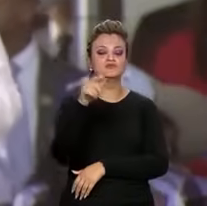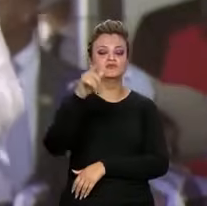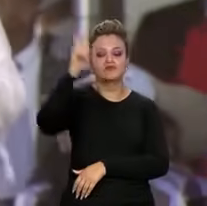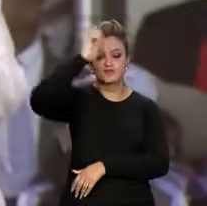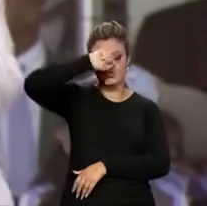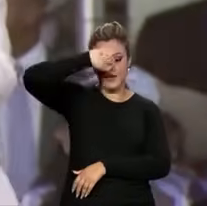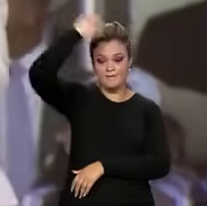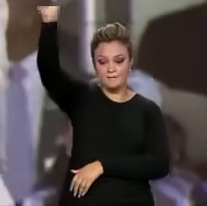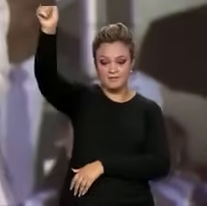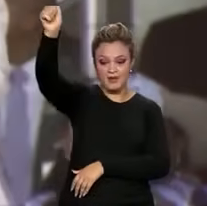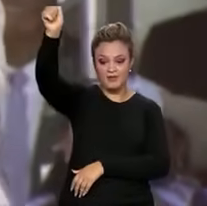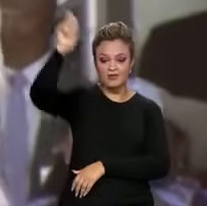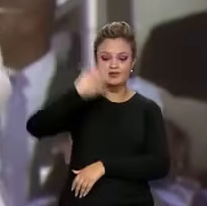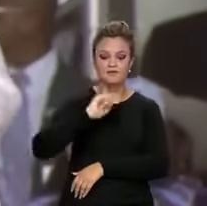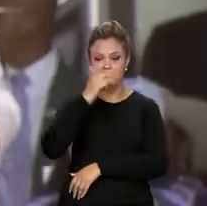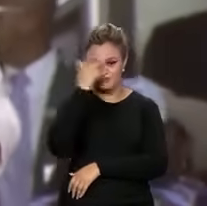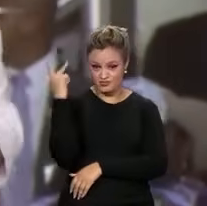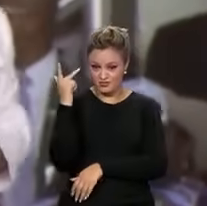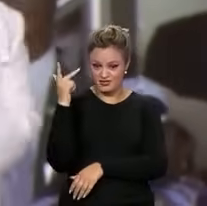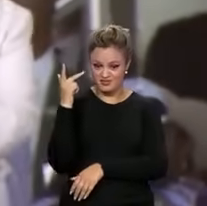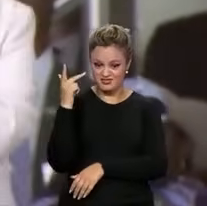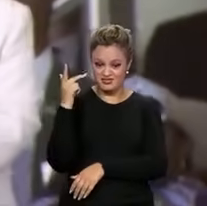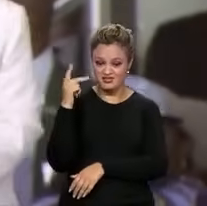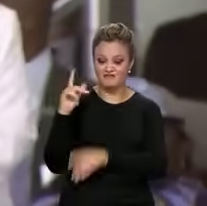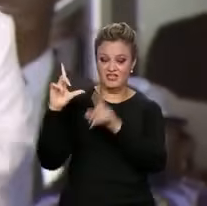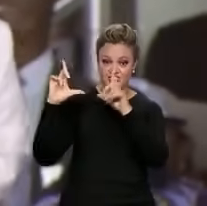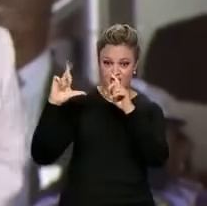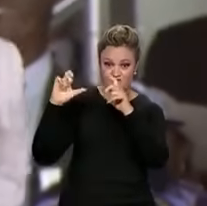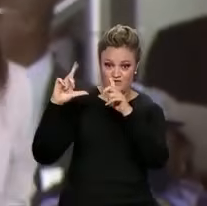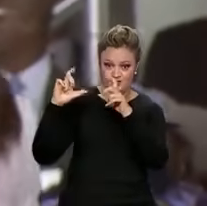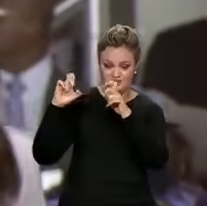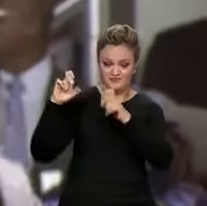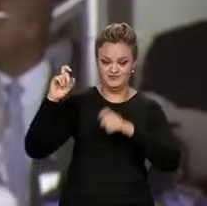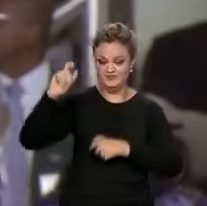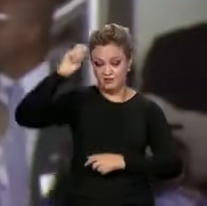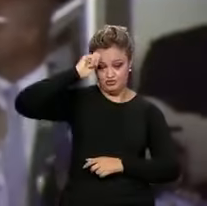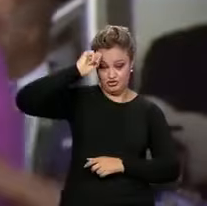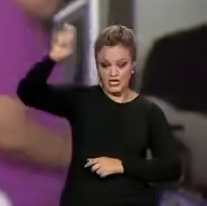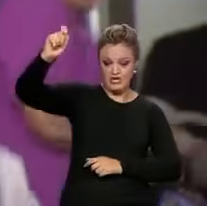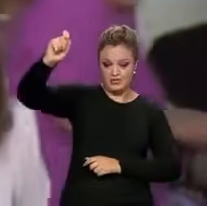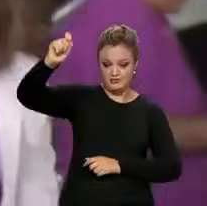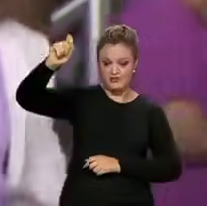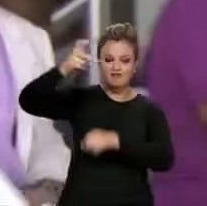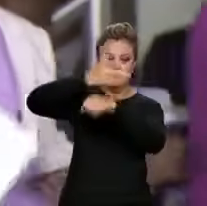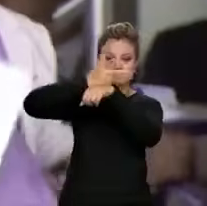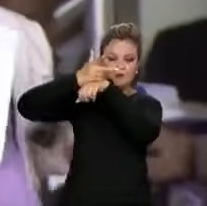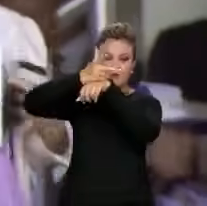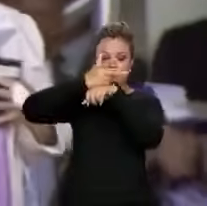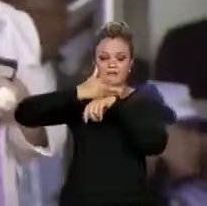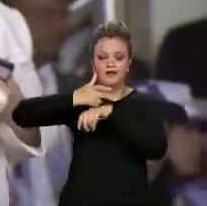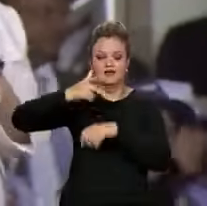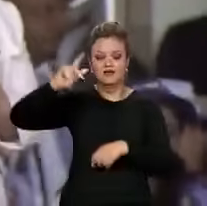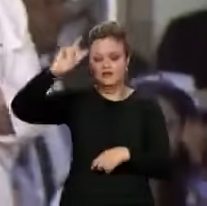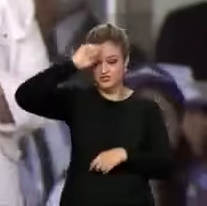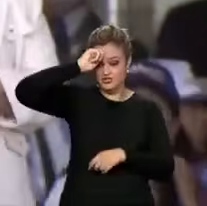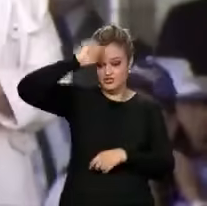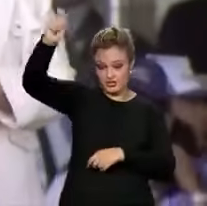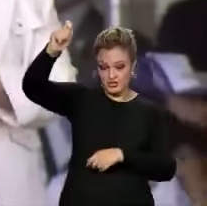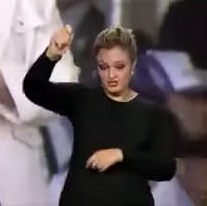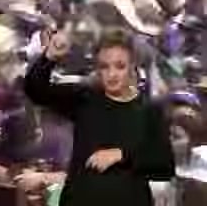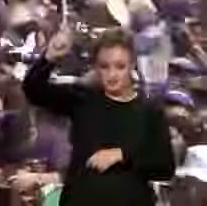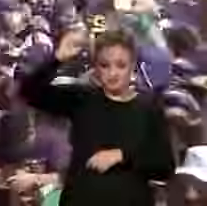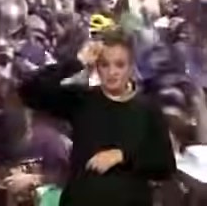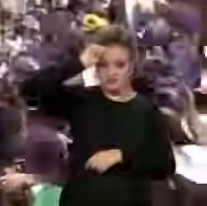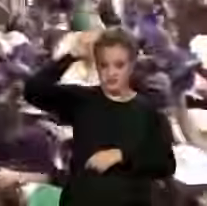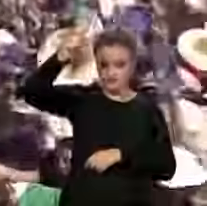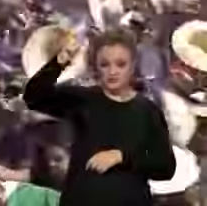o chapéu que o nosso sucessor do Lula vai tirar uma foto bem bonita vai filmar mora lá todas levantem